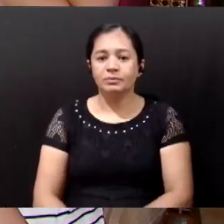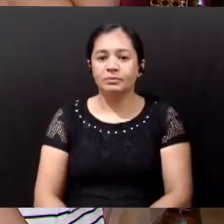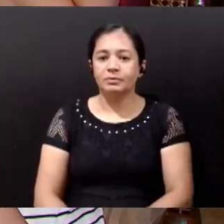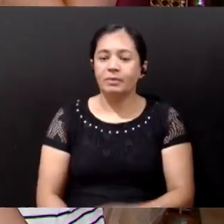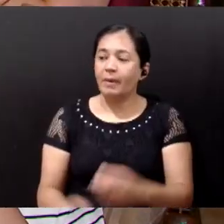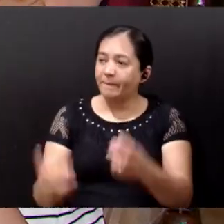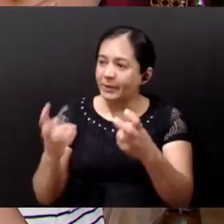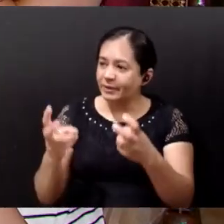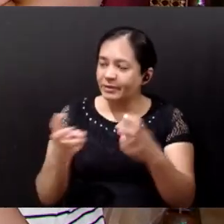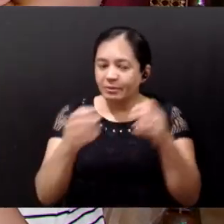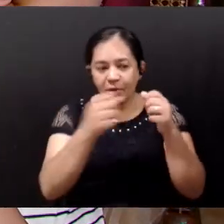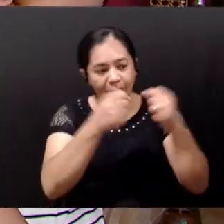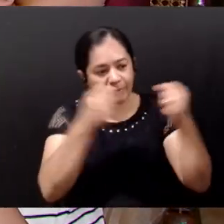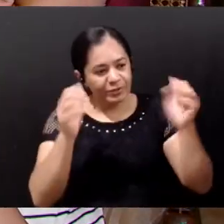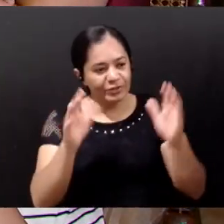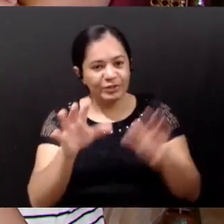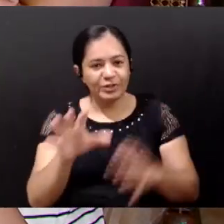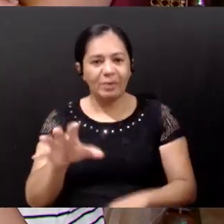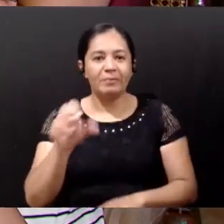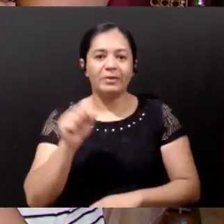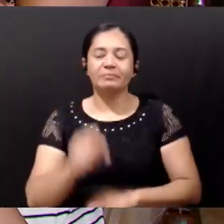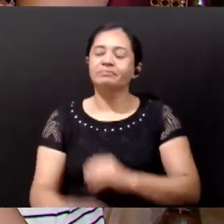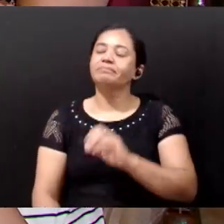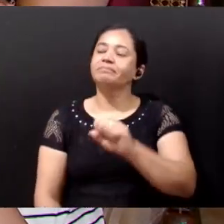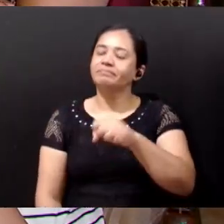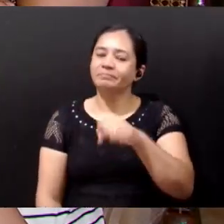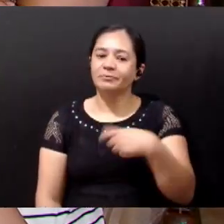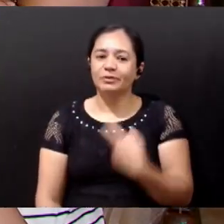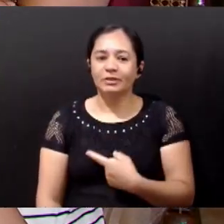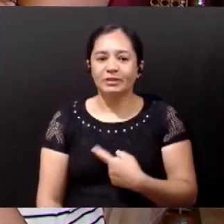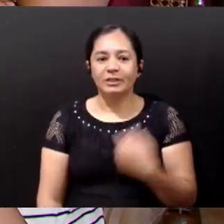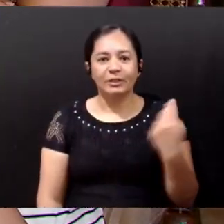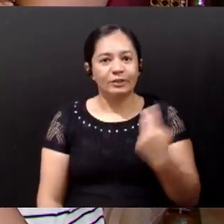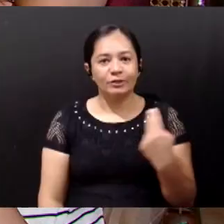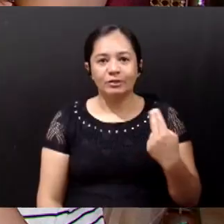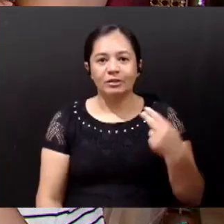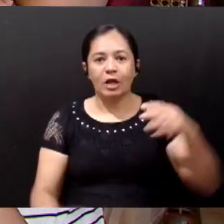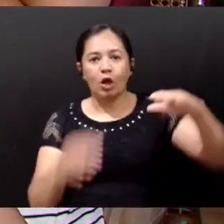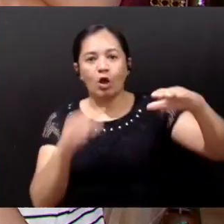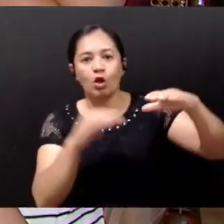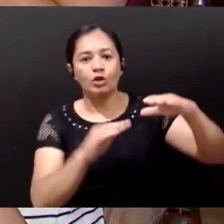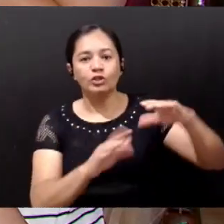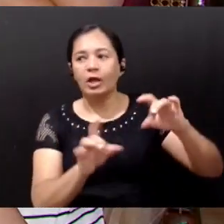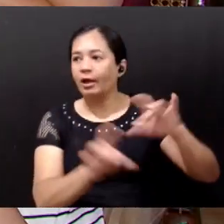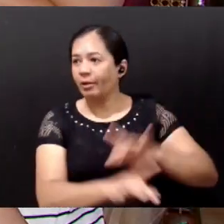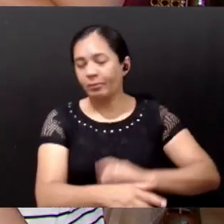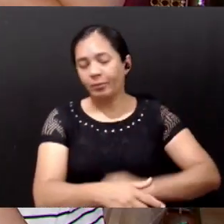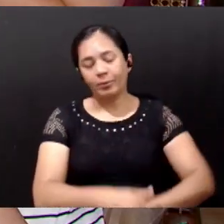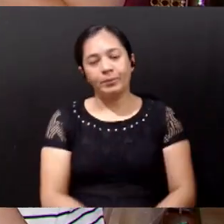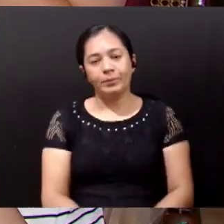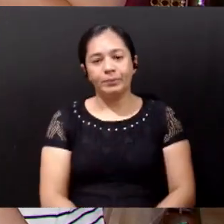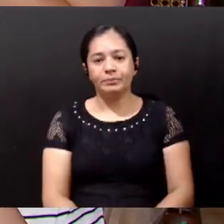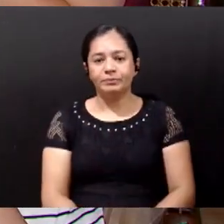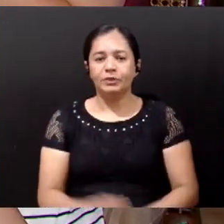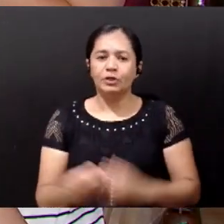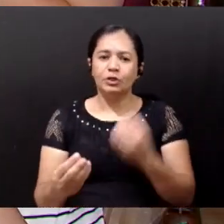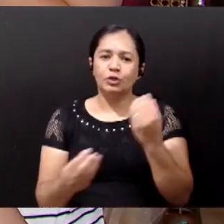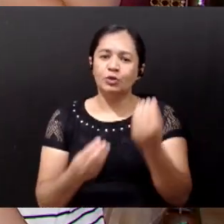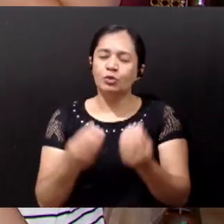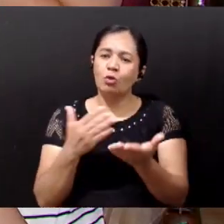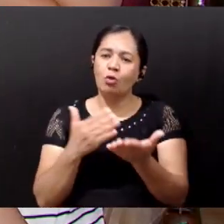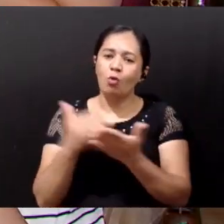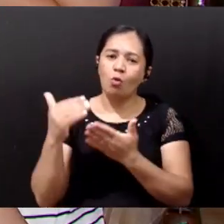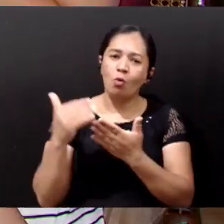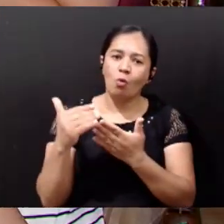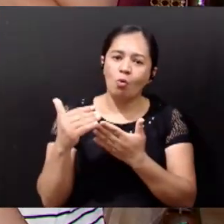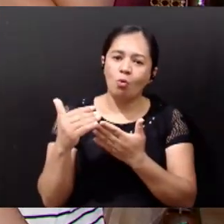já pega aquele alimento. É bem assim, às vezes a gente não dá tempo de abastecer que já terminou, né? E como que surgiu, então, a partir, você disse,